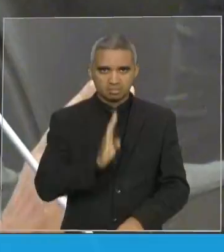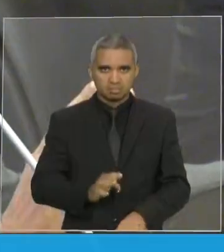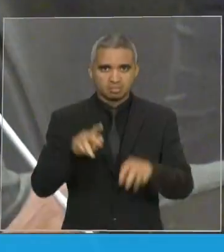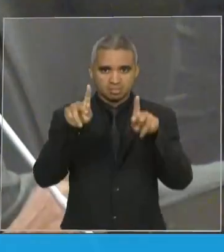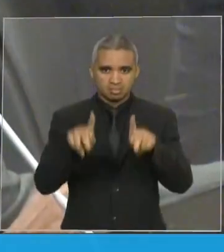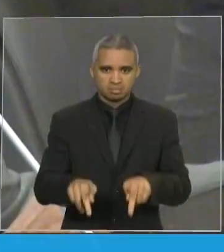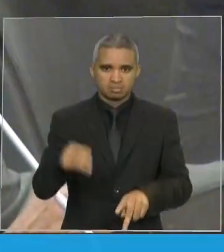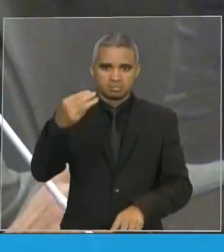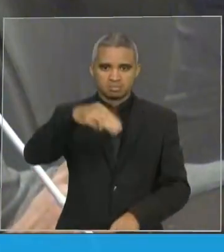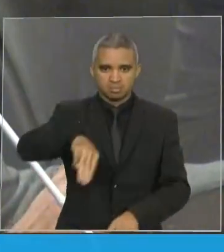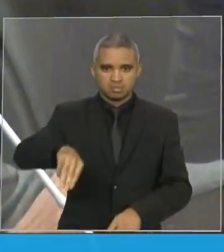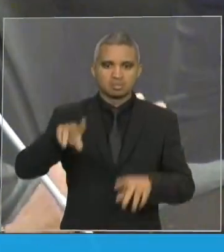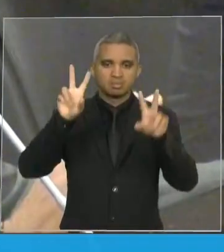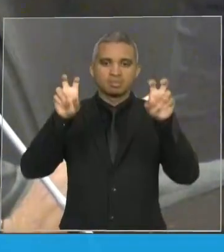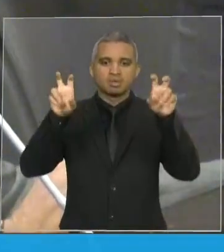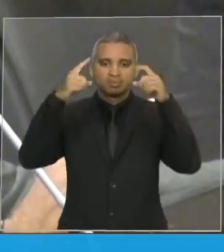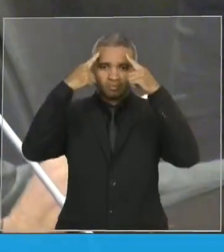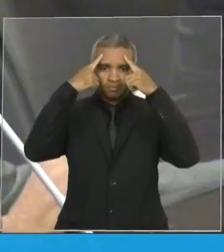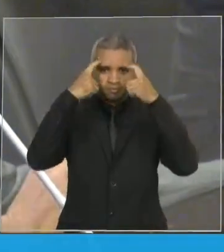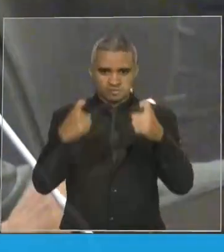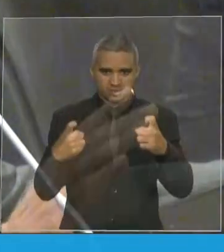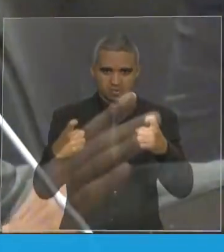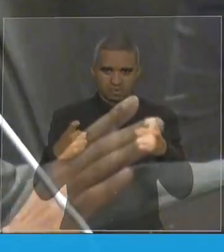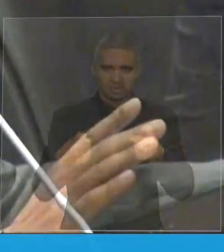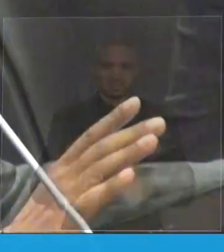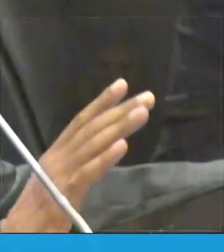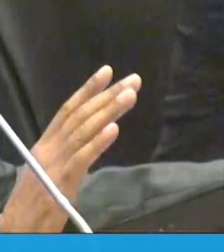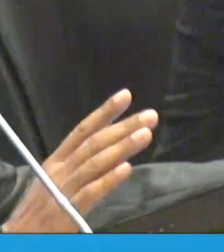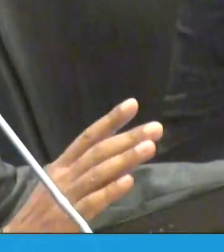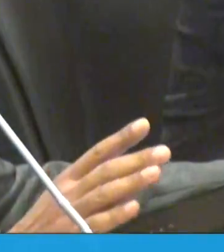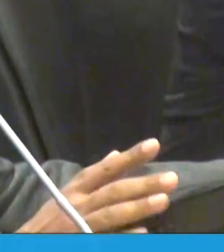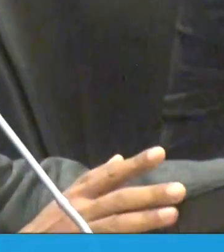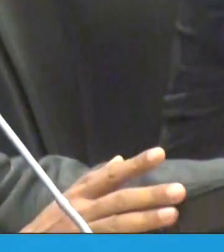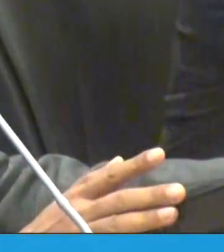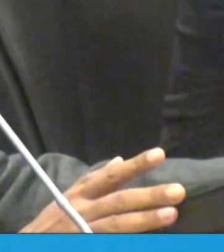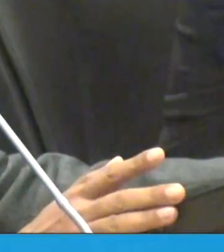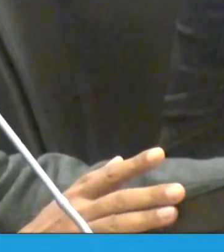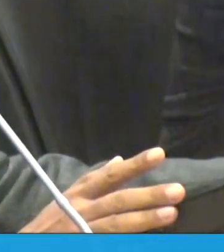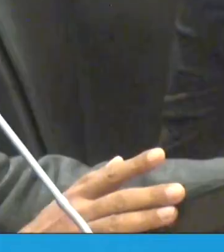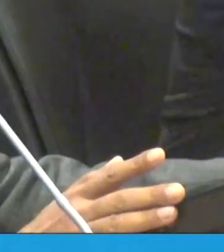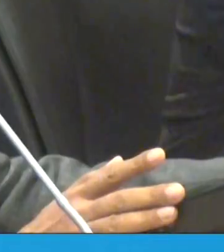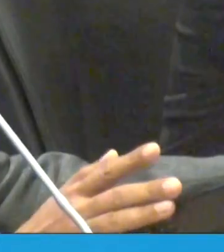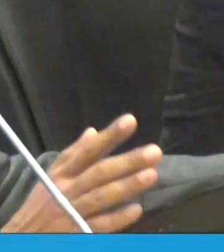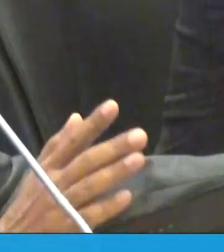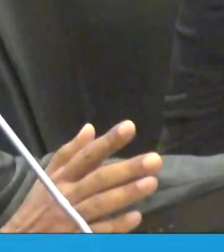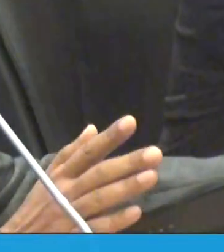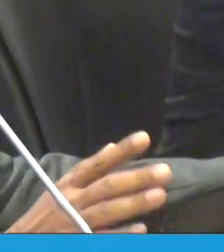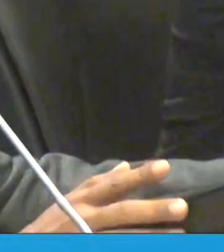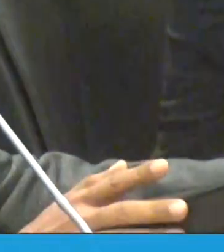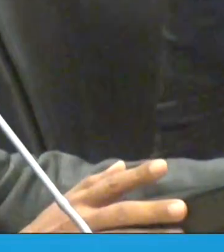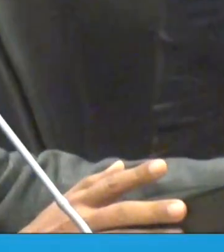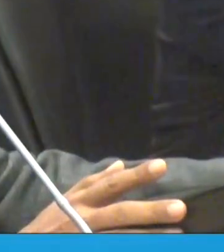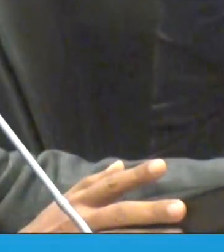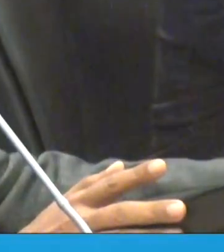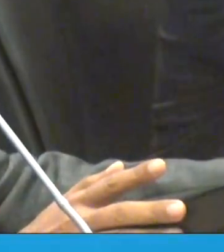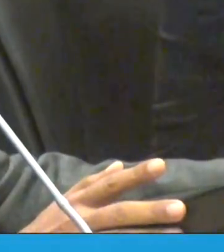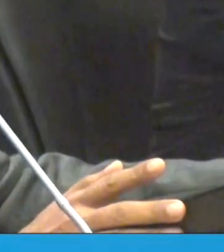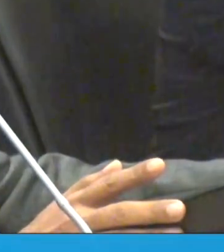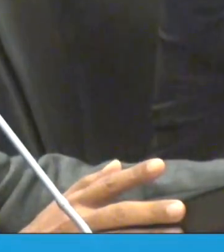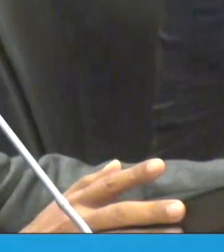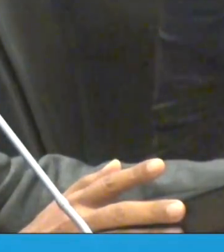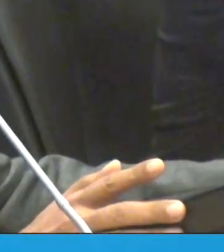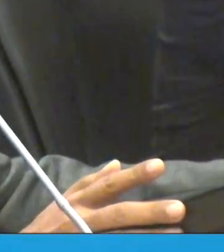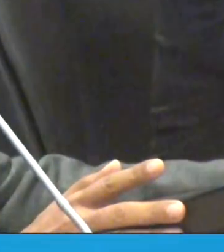que é a questão da violência. Em todos os lugares desse país, e também, por que não dizer, do estado do